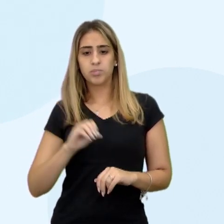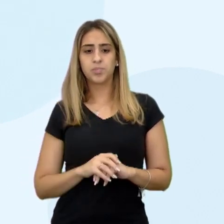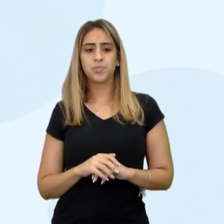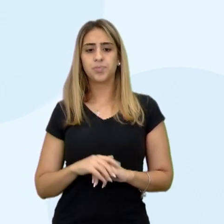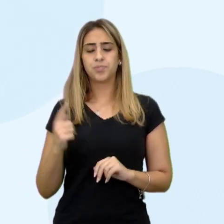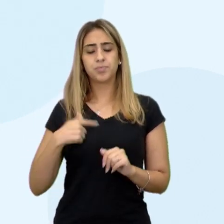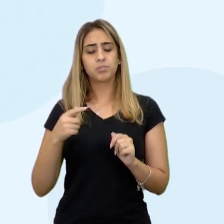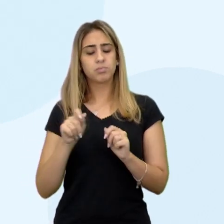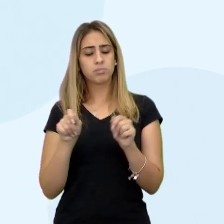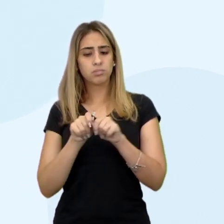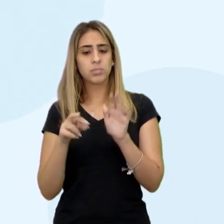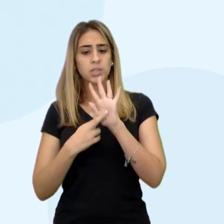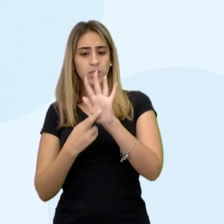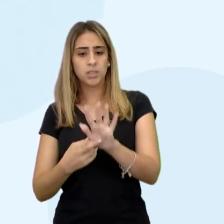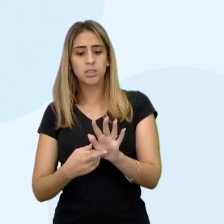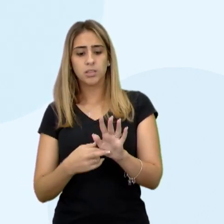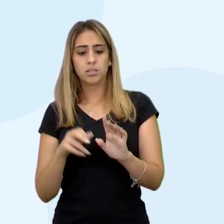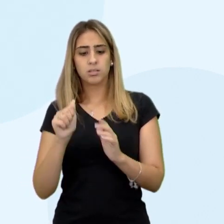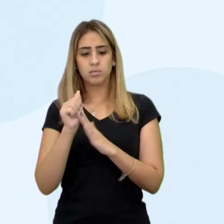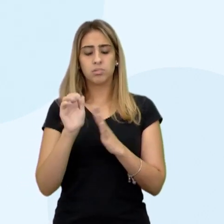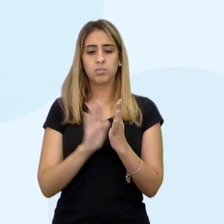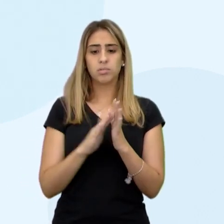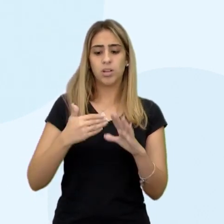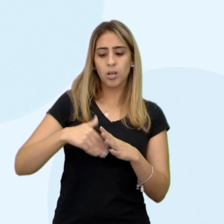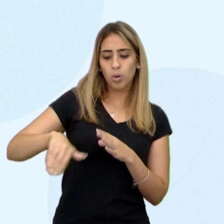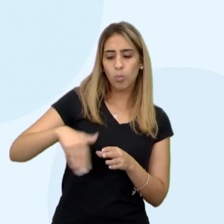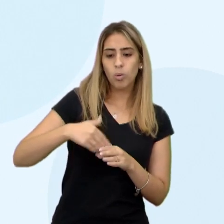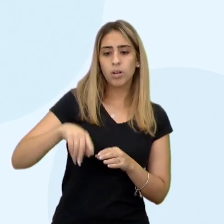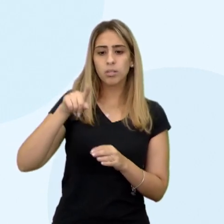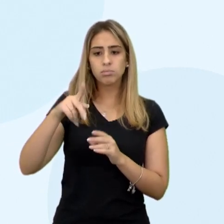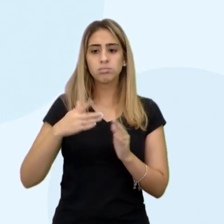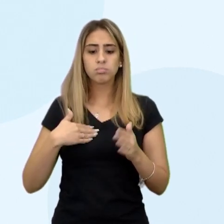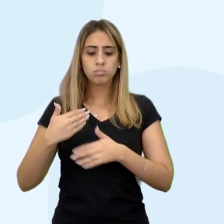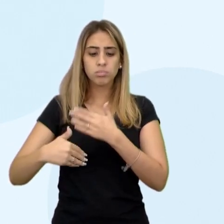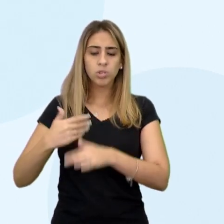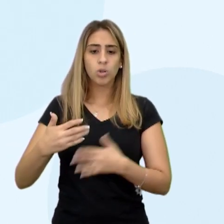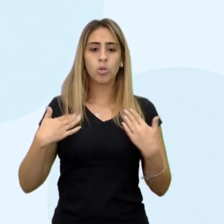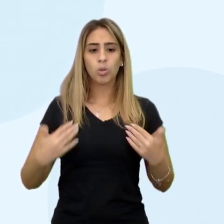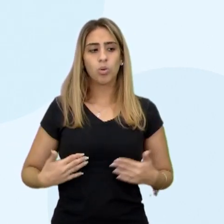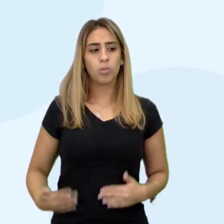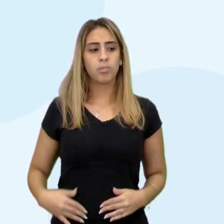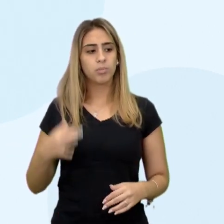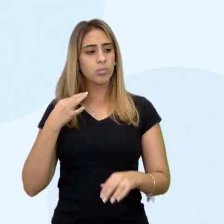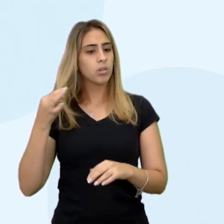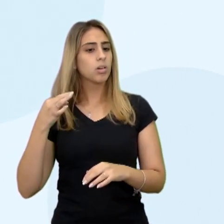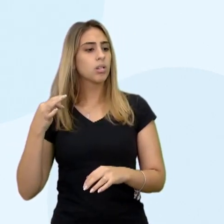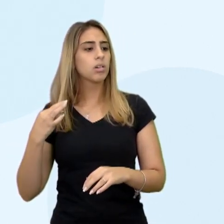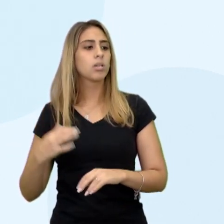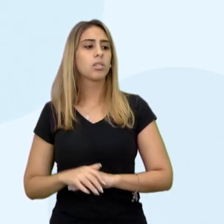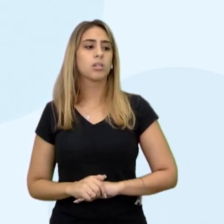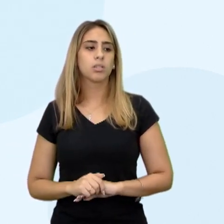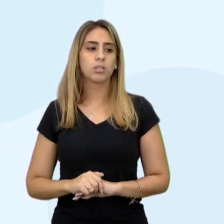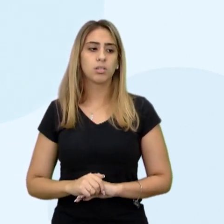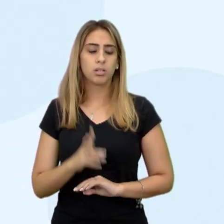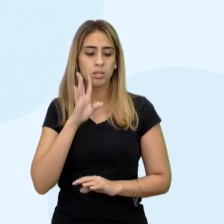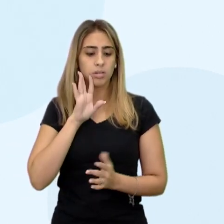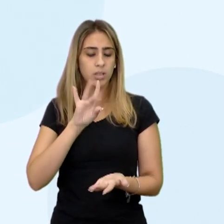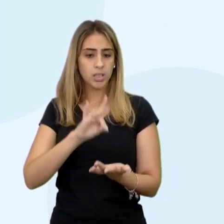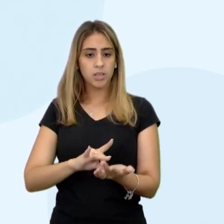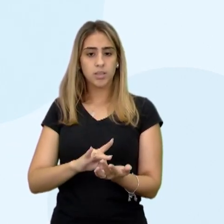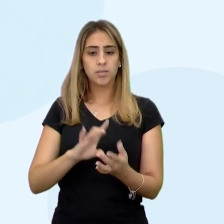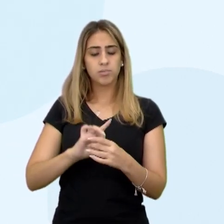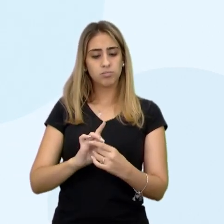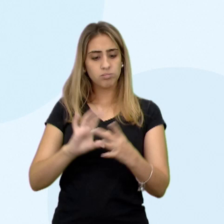a realidade? As pessoas saem assim na rua, essa proporção do corpo, do cabelo, do fundo, realmente é uma